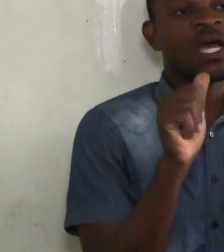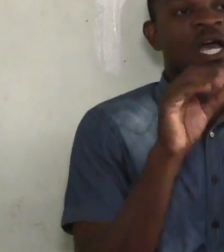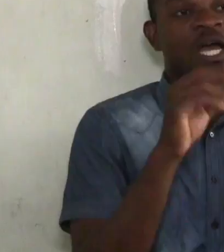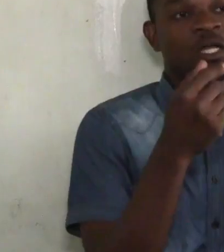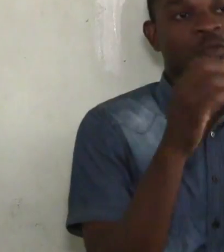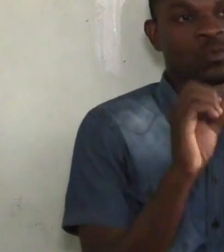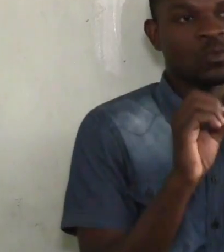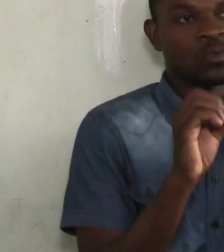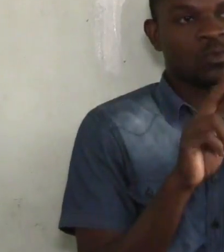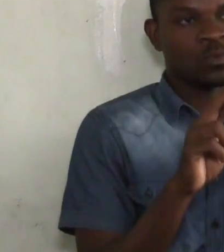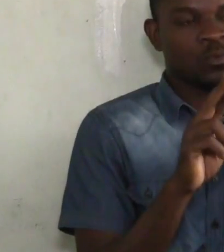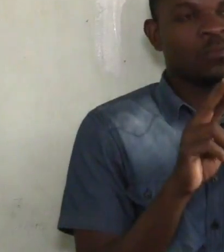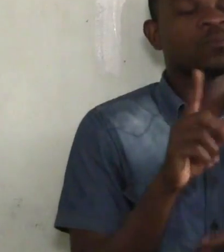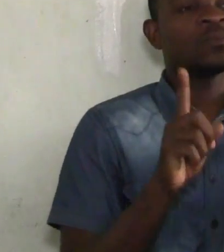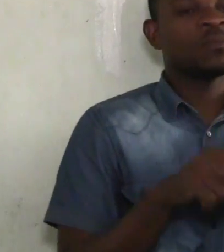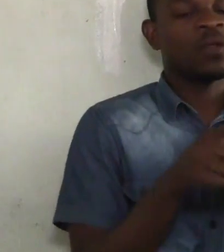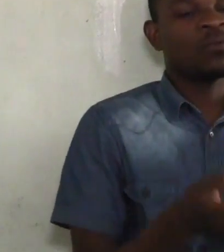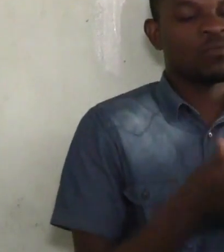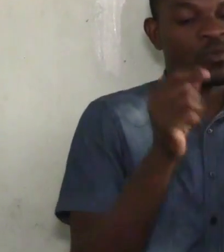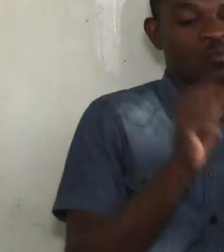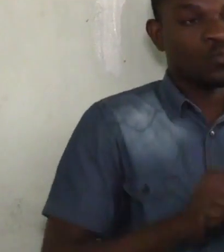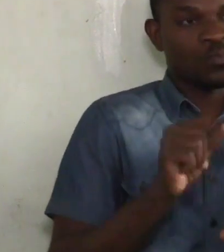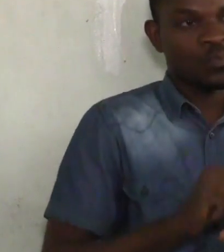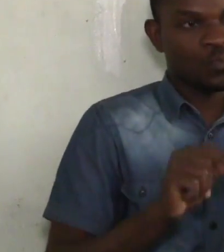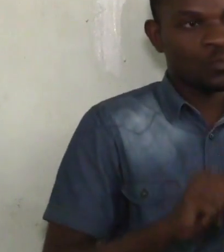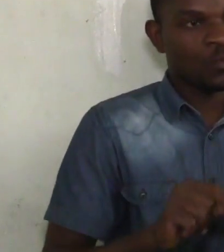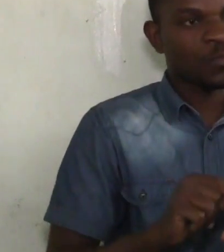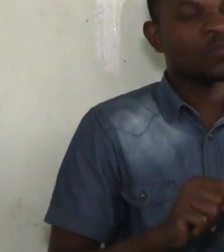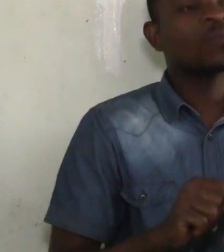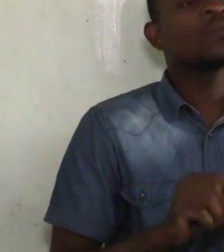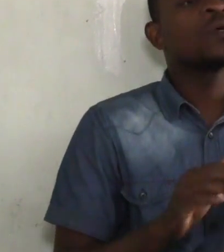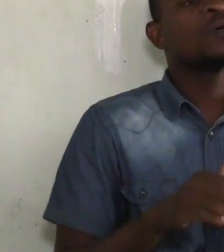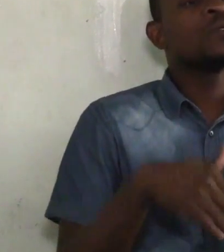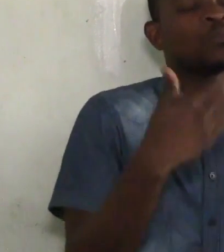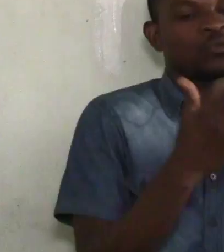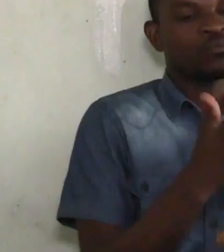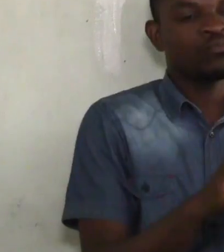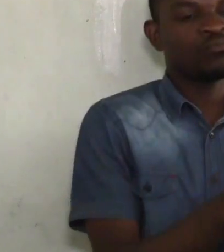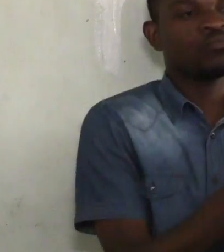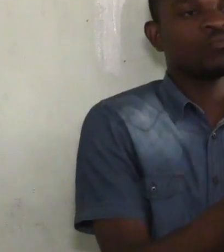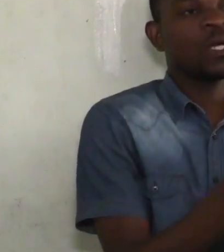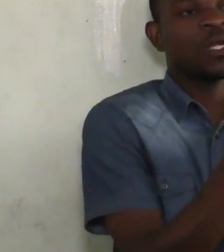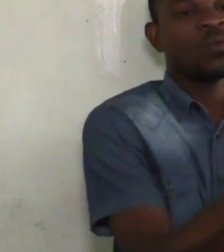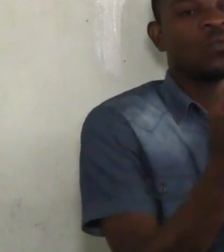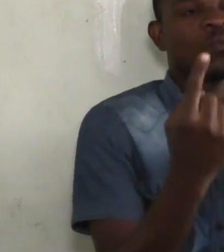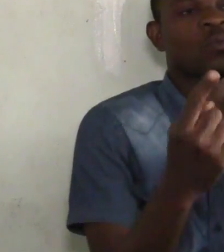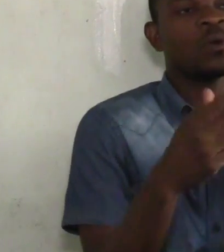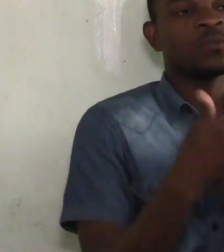Ele que escreve e divide e dá a cada um.